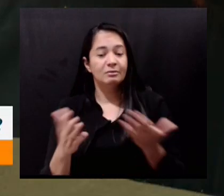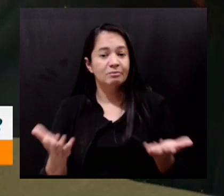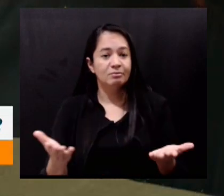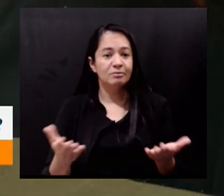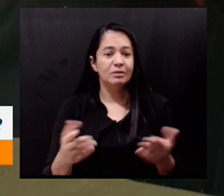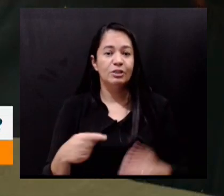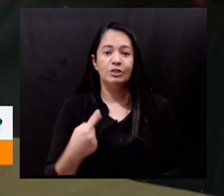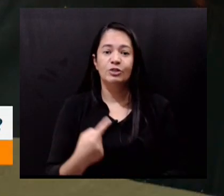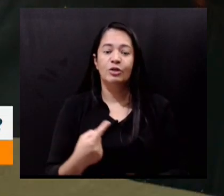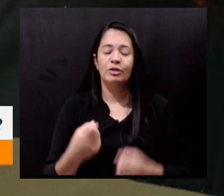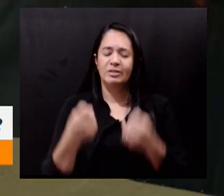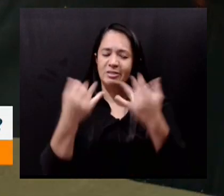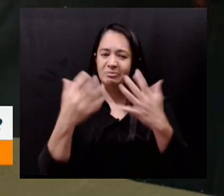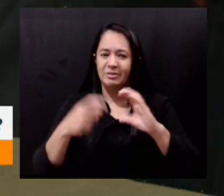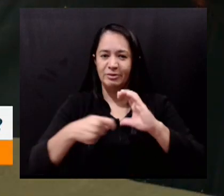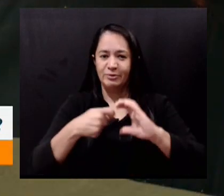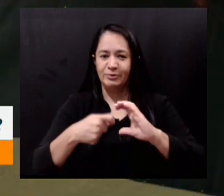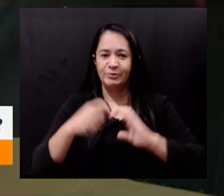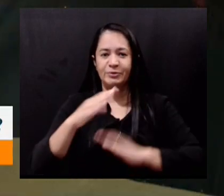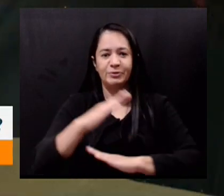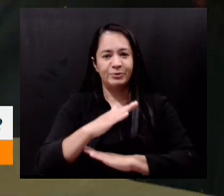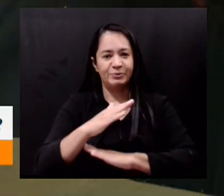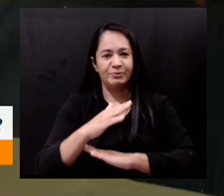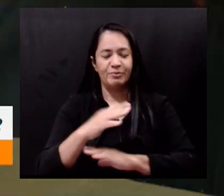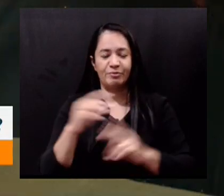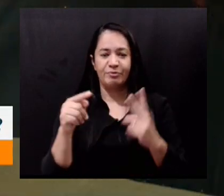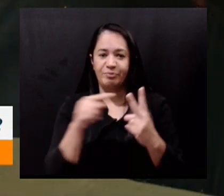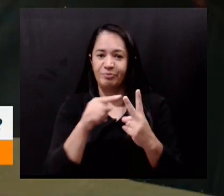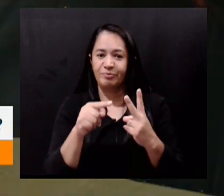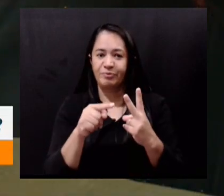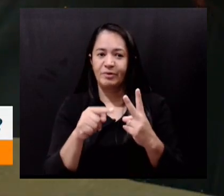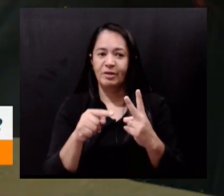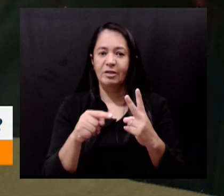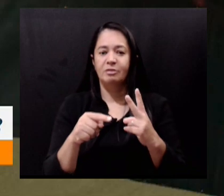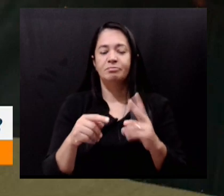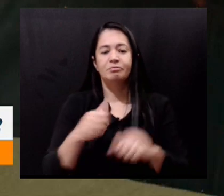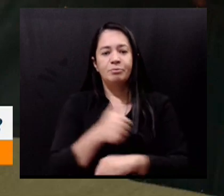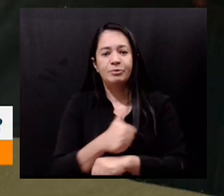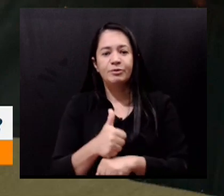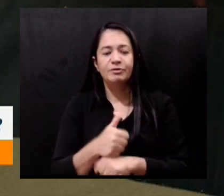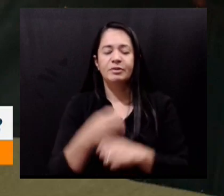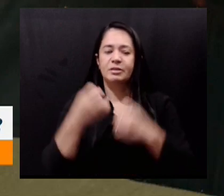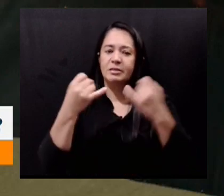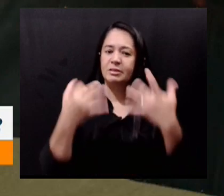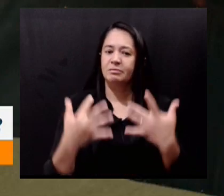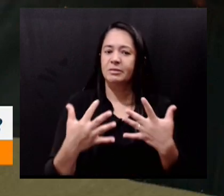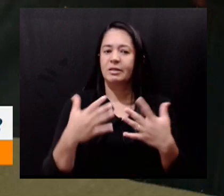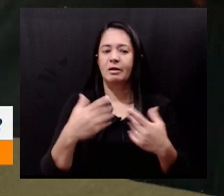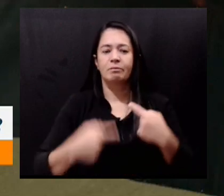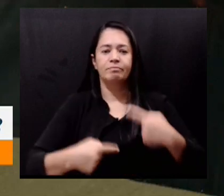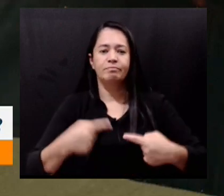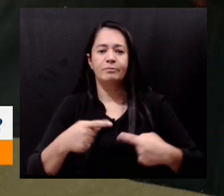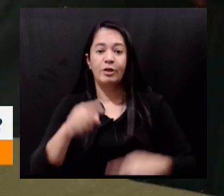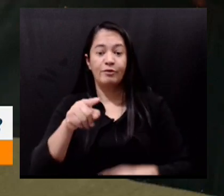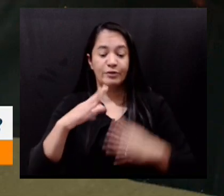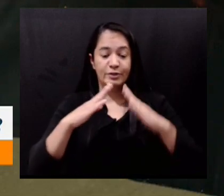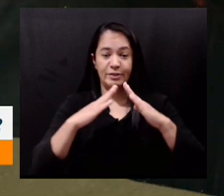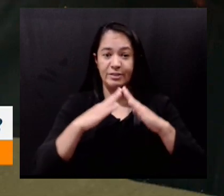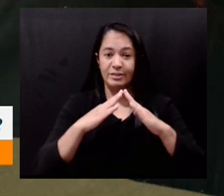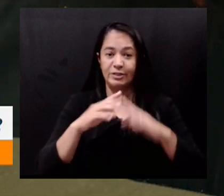Estúdio Câmara com pessoas que têm aí a propriedade para falar, para debater, e você aí de casa, a gente